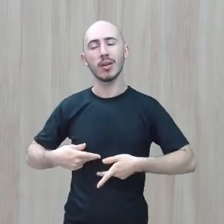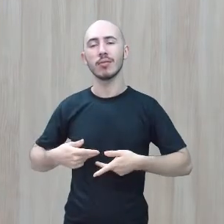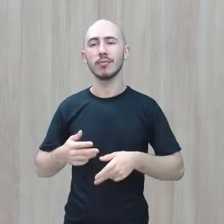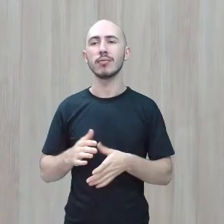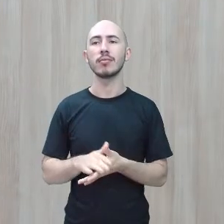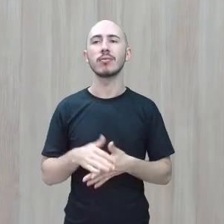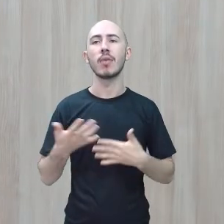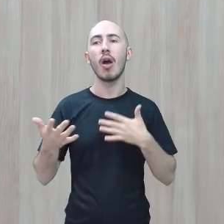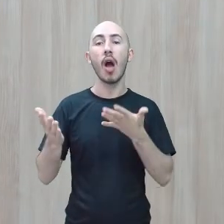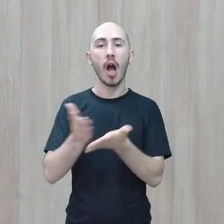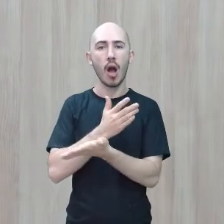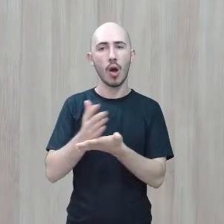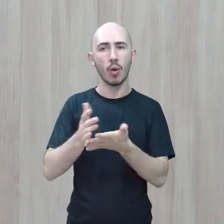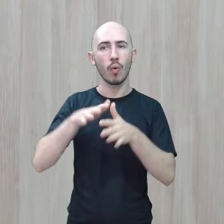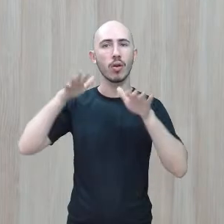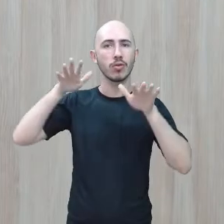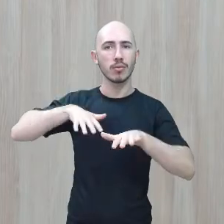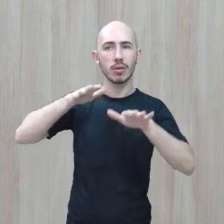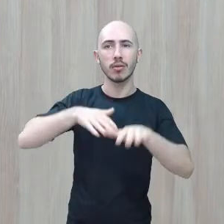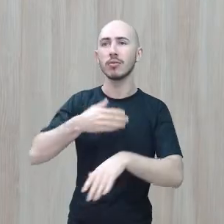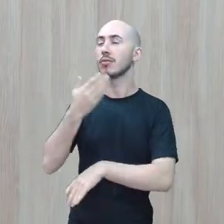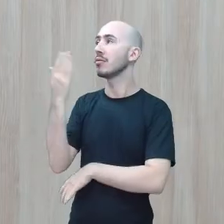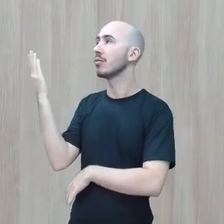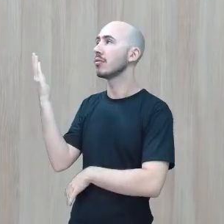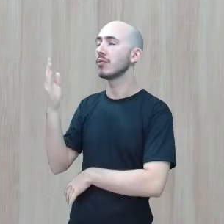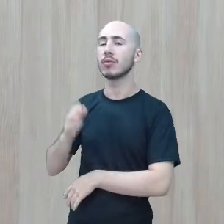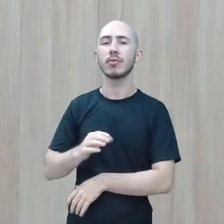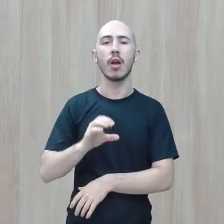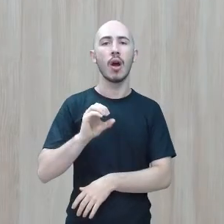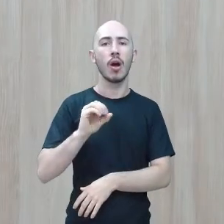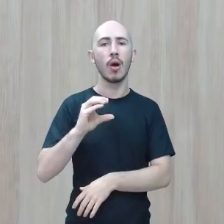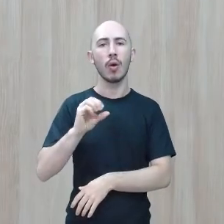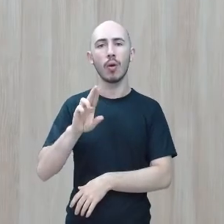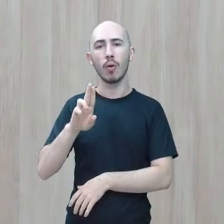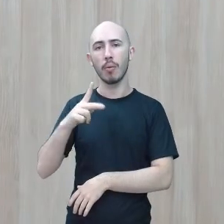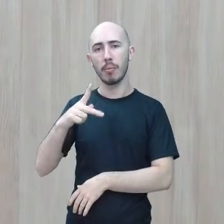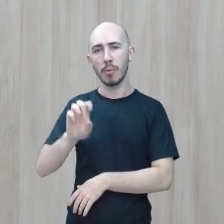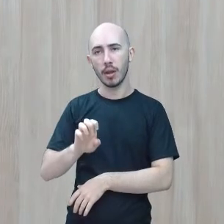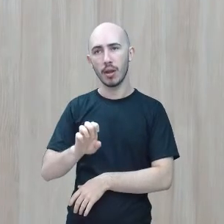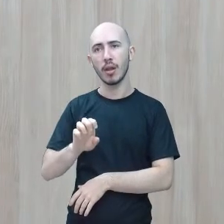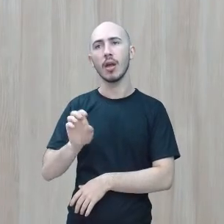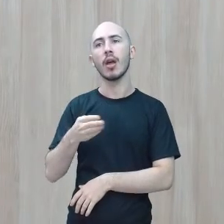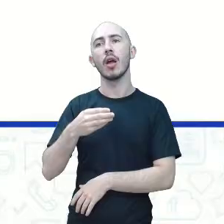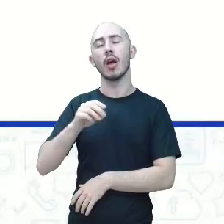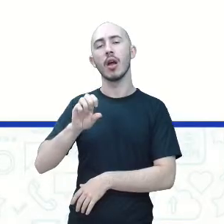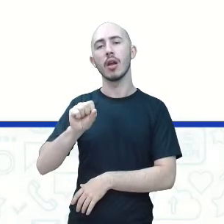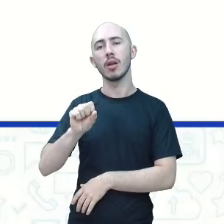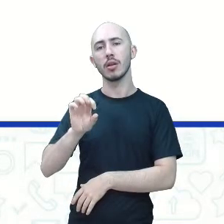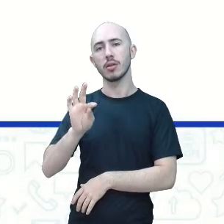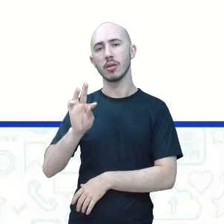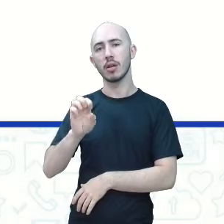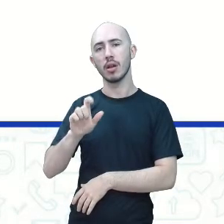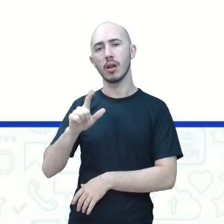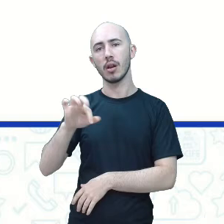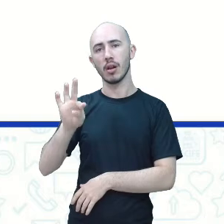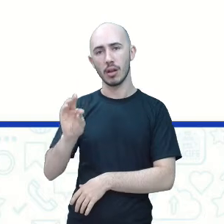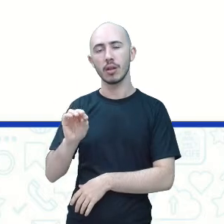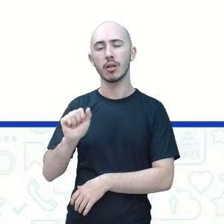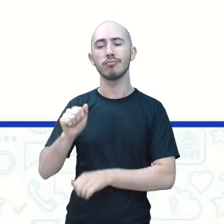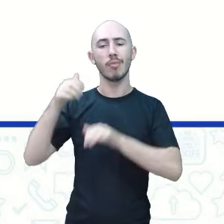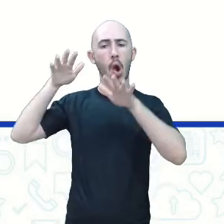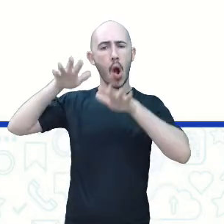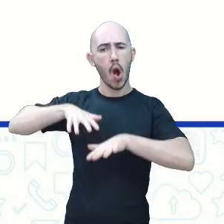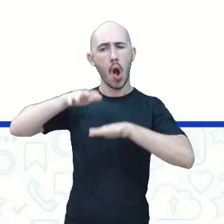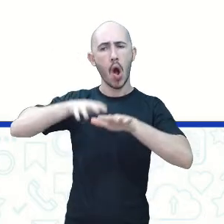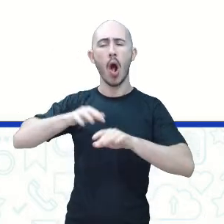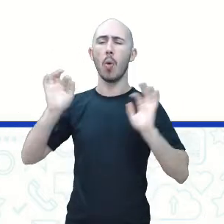manifestações que se destacaram foi o Ocupa Estelita, né, que foi uma manifestação que teve muito aí engajamento,